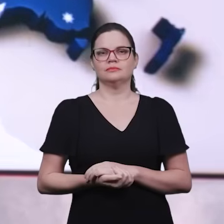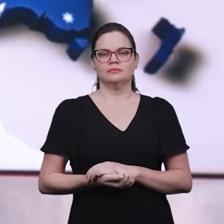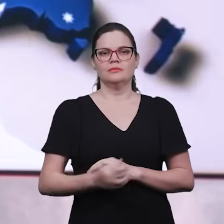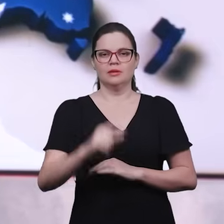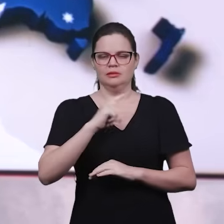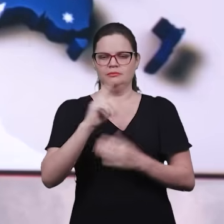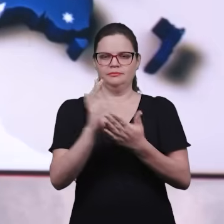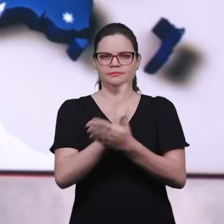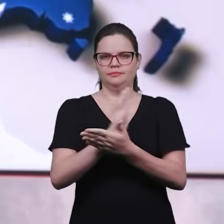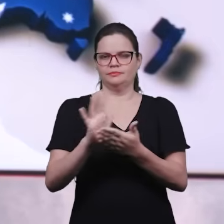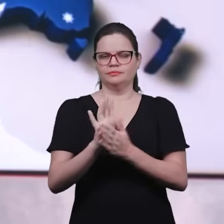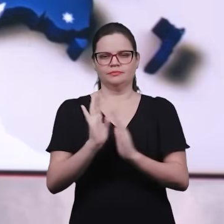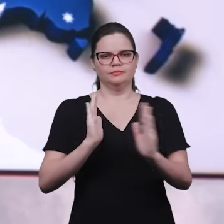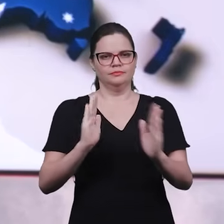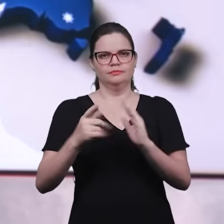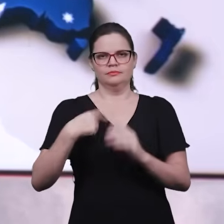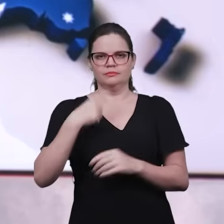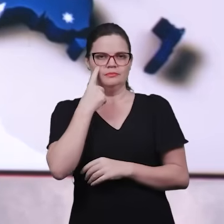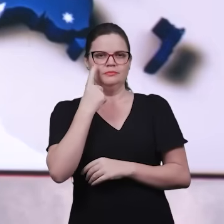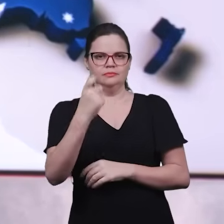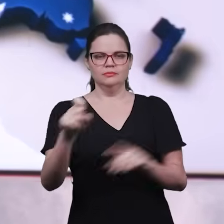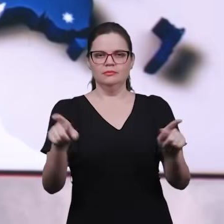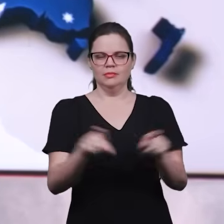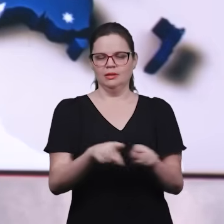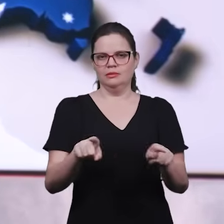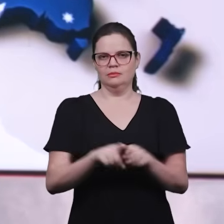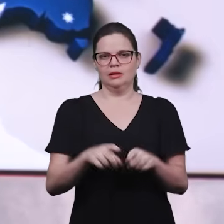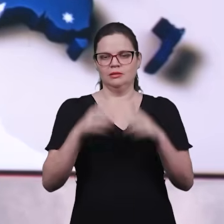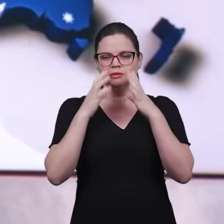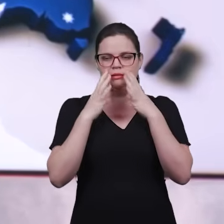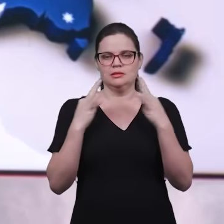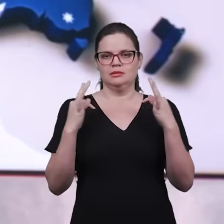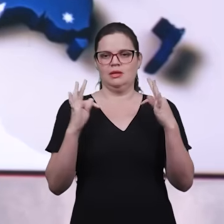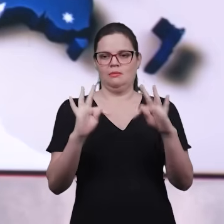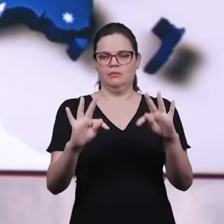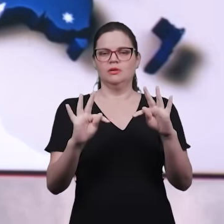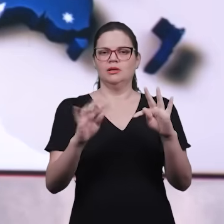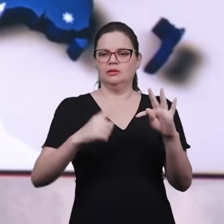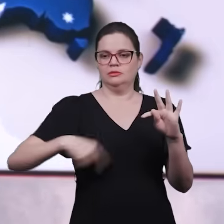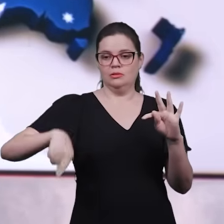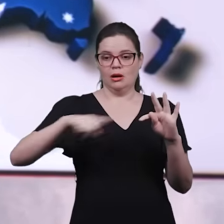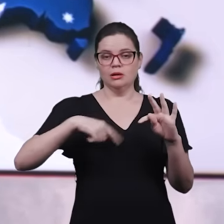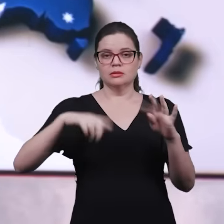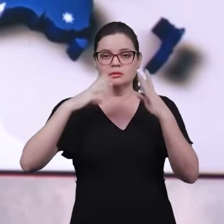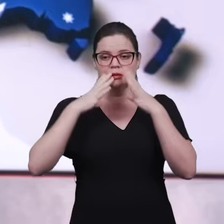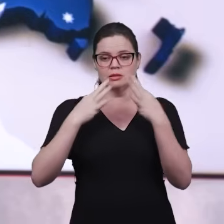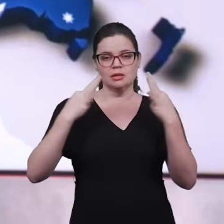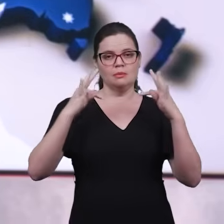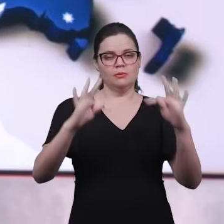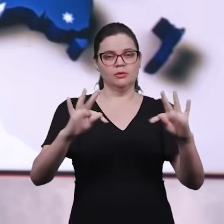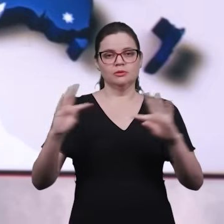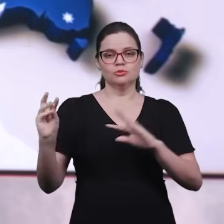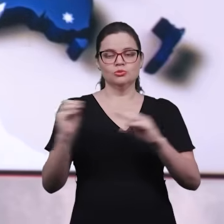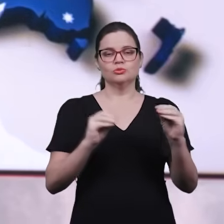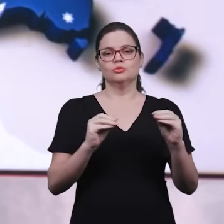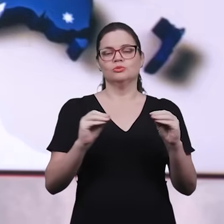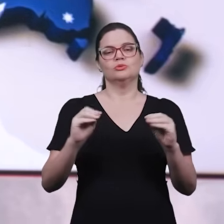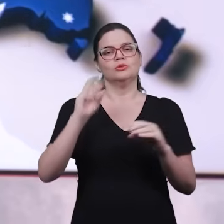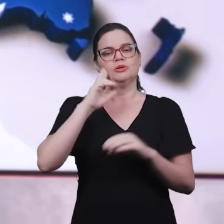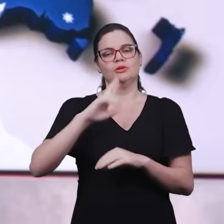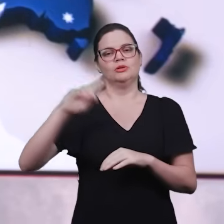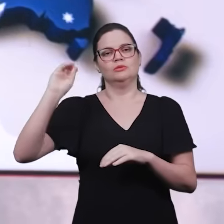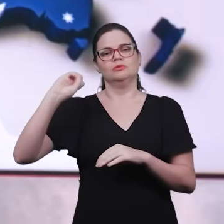momentos interessantes e testemunhando daquilo que o Senhor nos fez